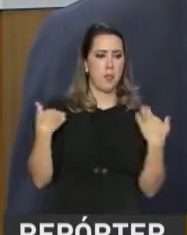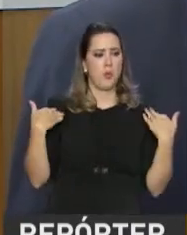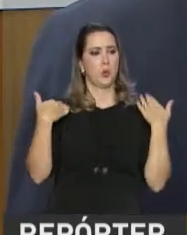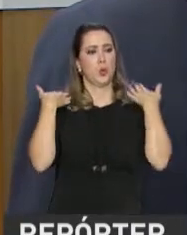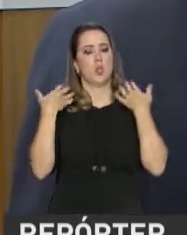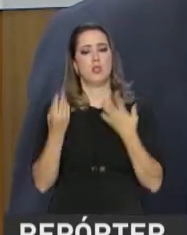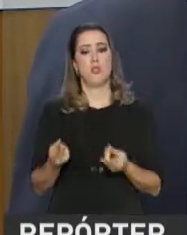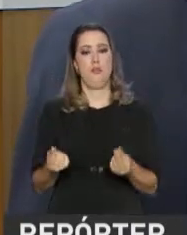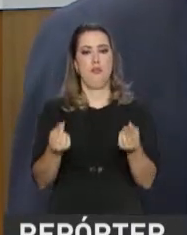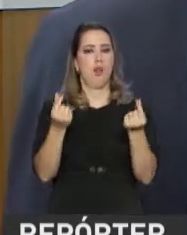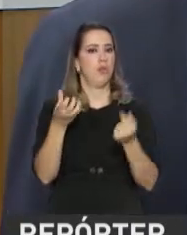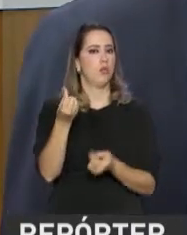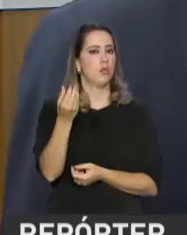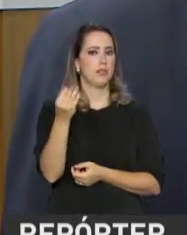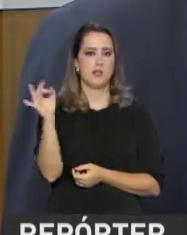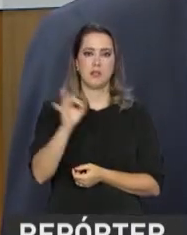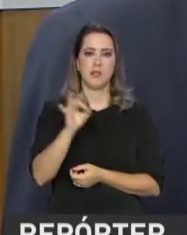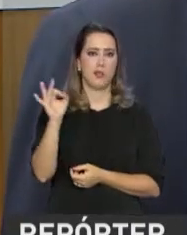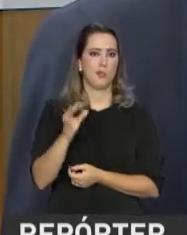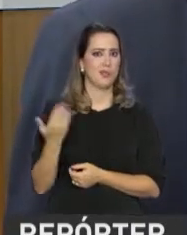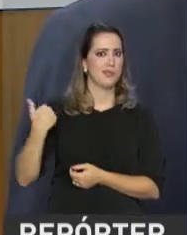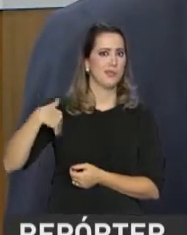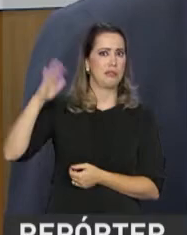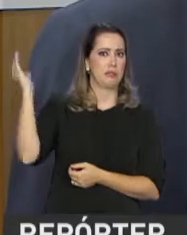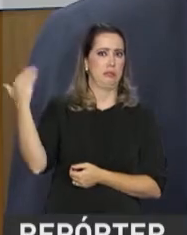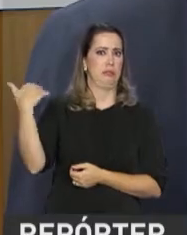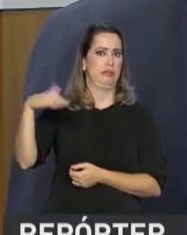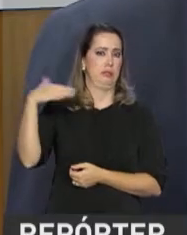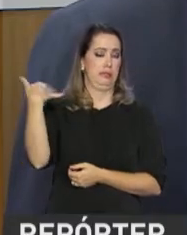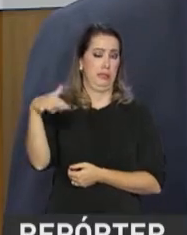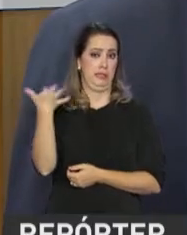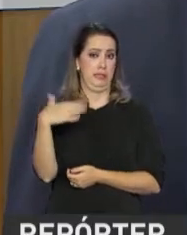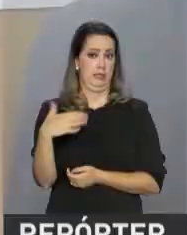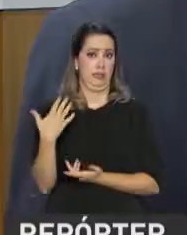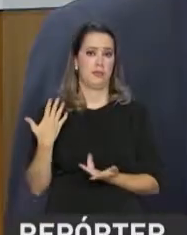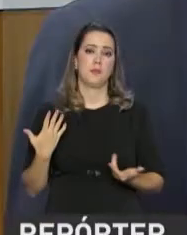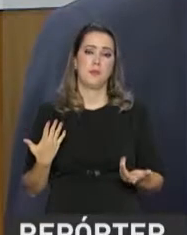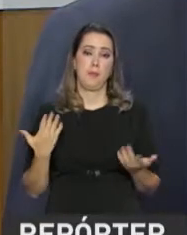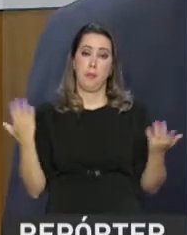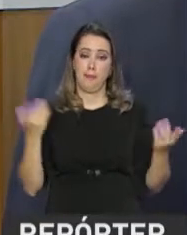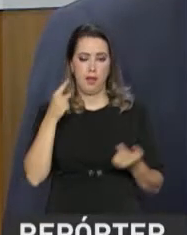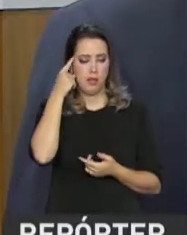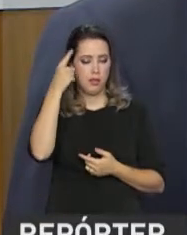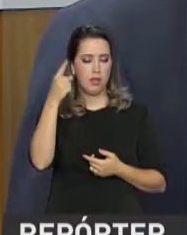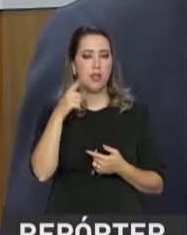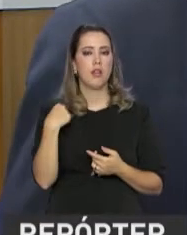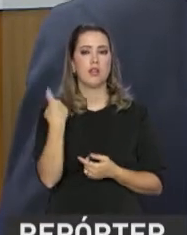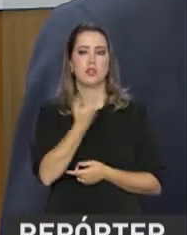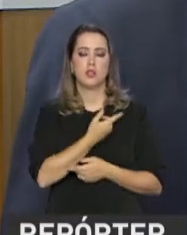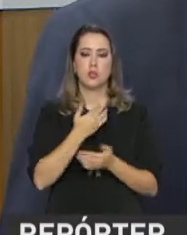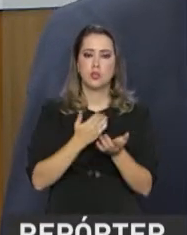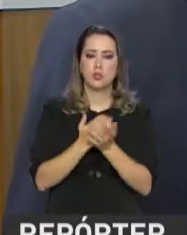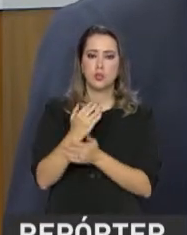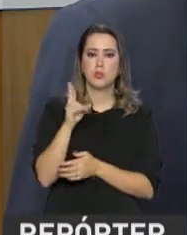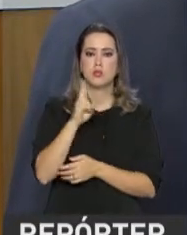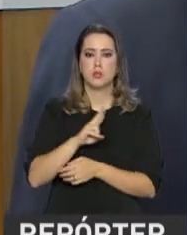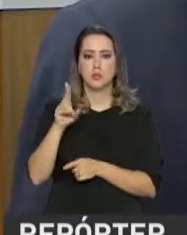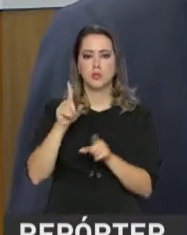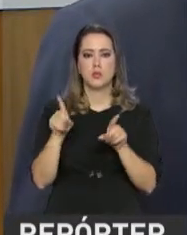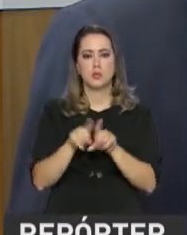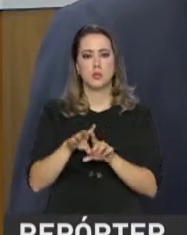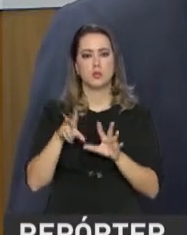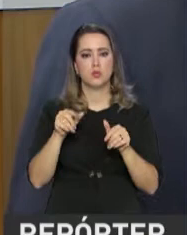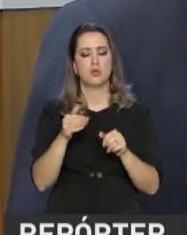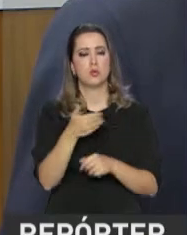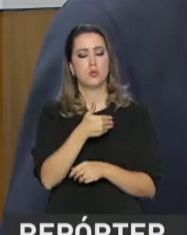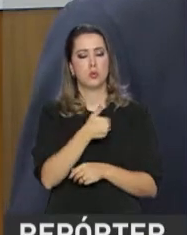custava 60% mais do que custa com a nova ferramenta eletrônica. A ideia é que a gente comece a aplicar isso, né, em